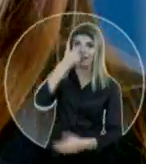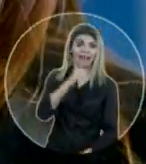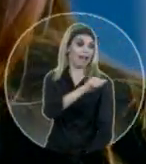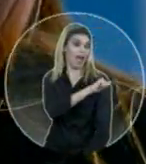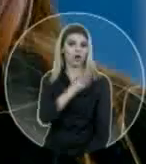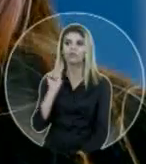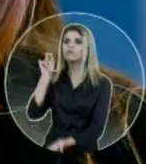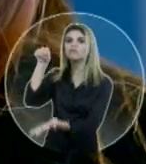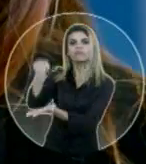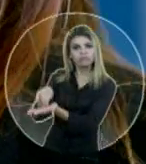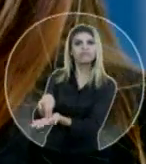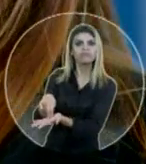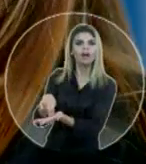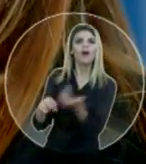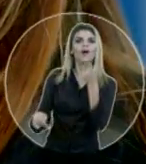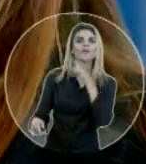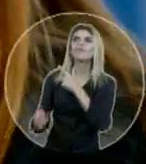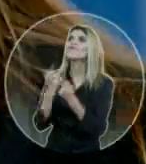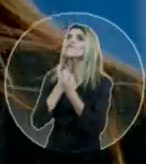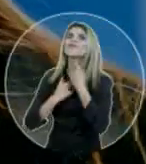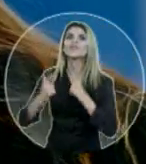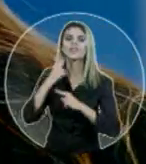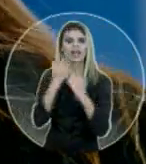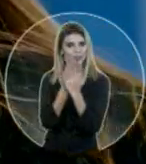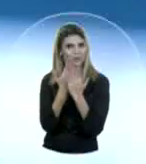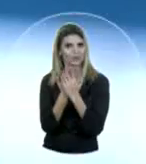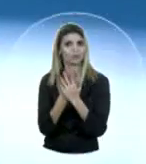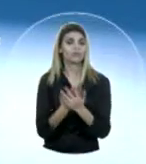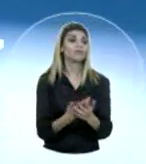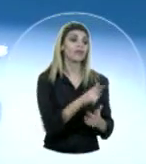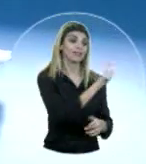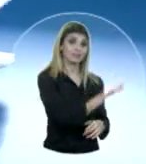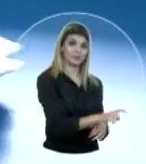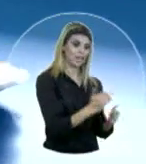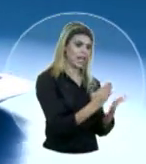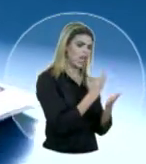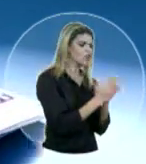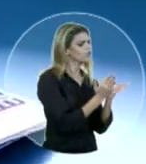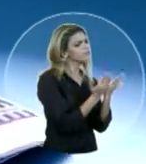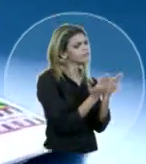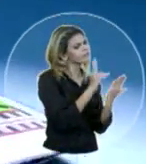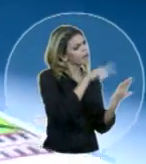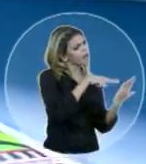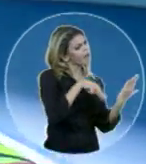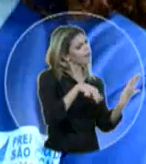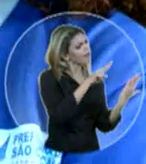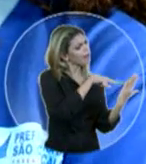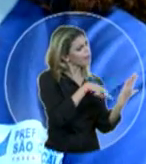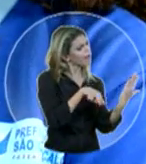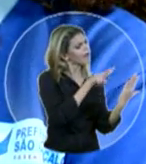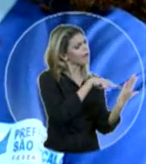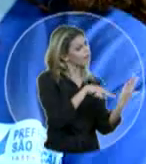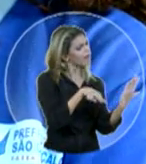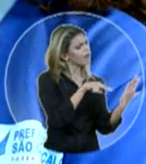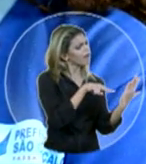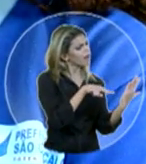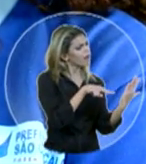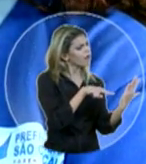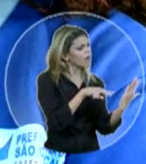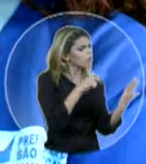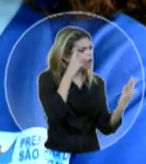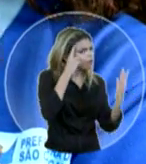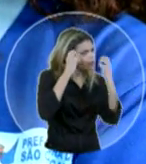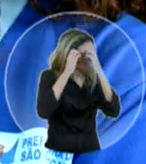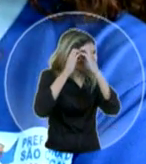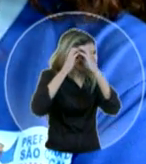o aluno vem com vontade de estudar. Eu peguei o livro, comecei a ler. E um